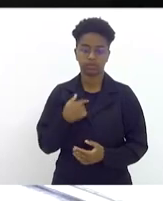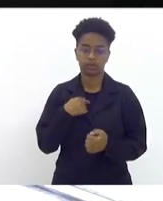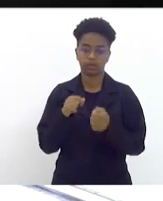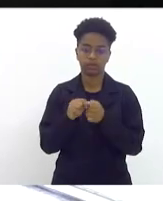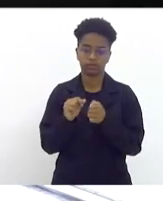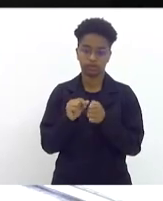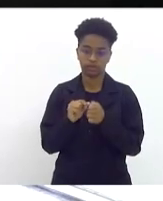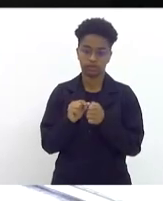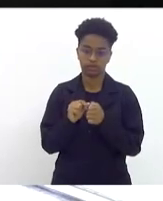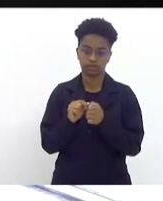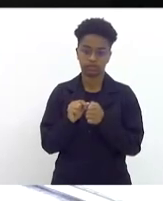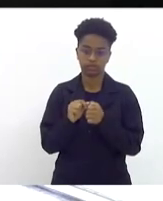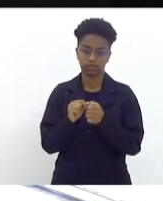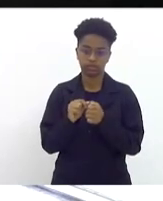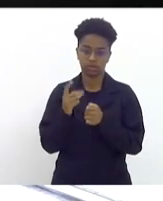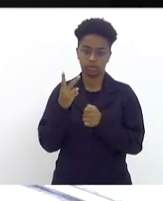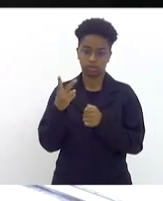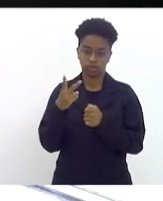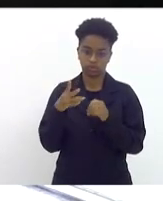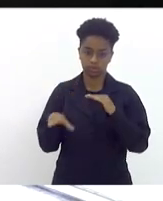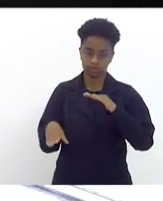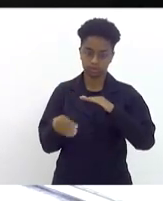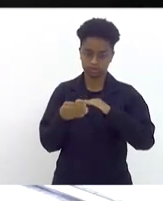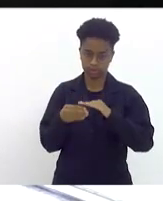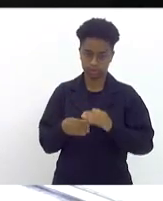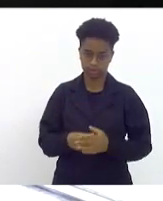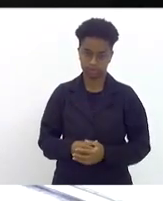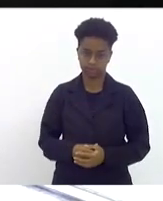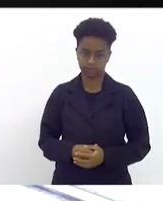eu fiz duas emendas